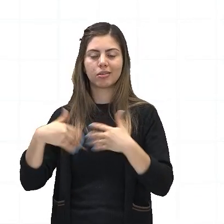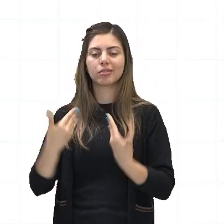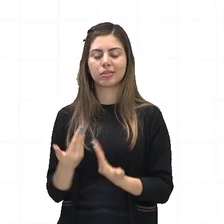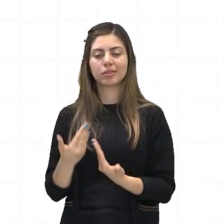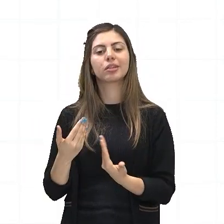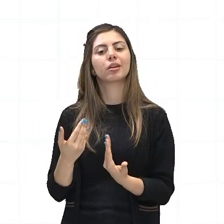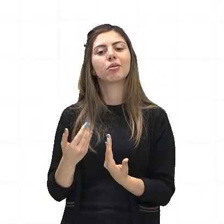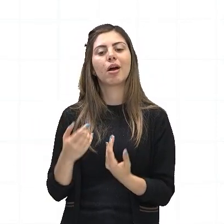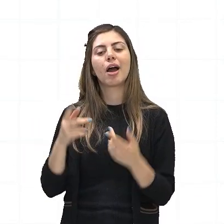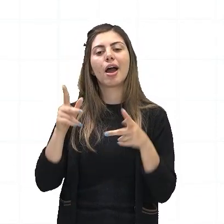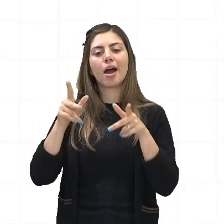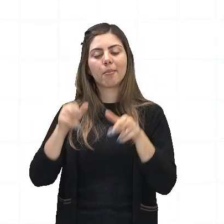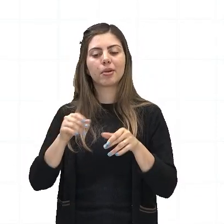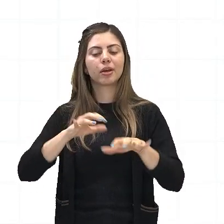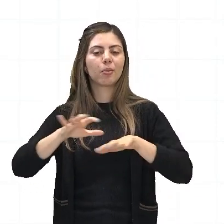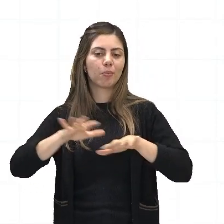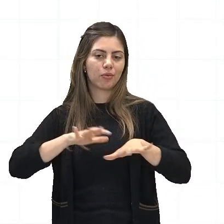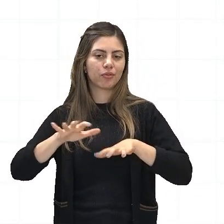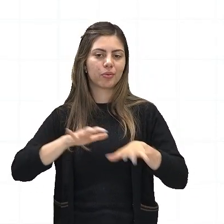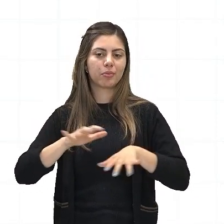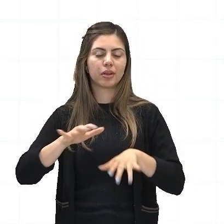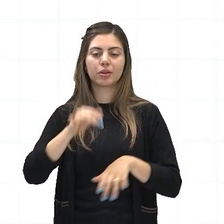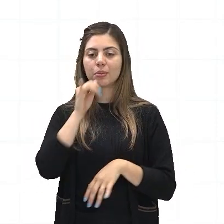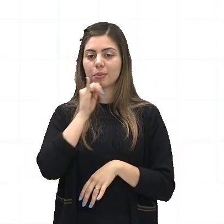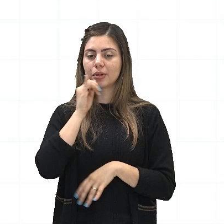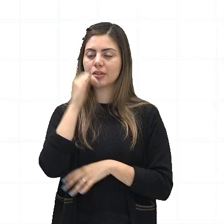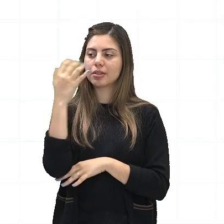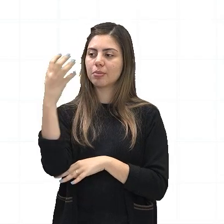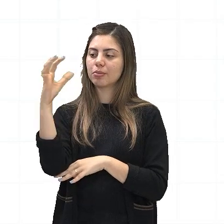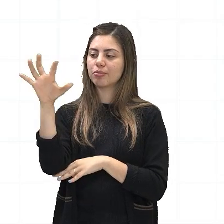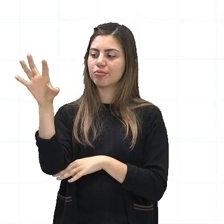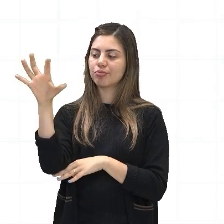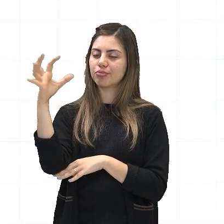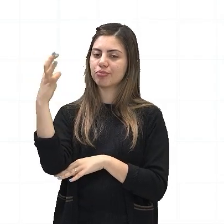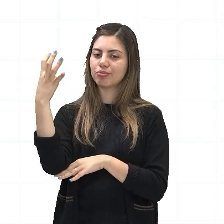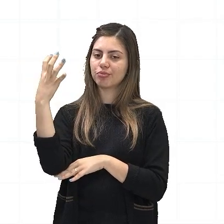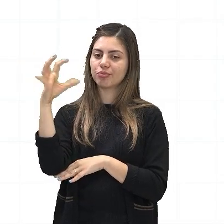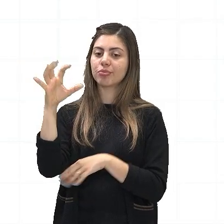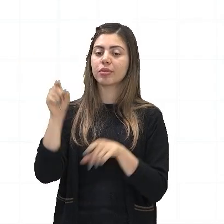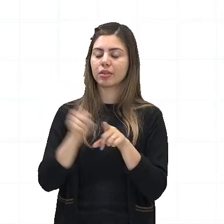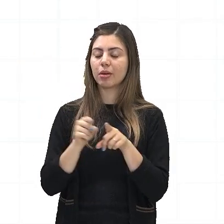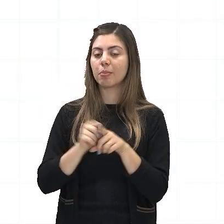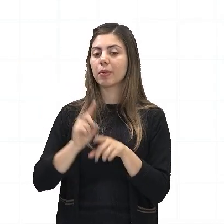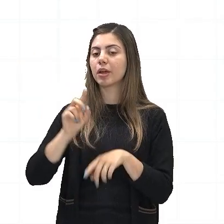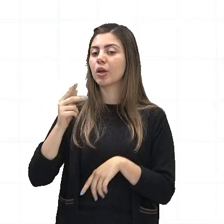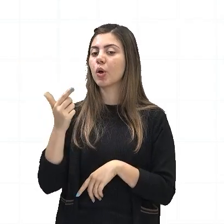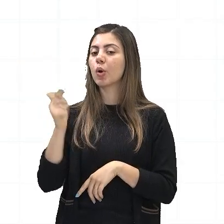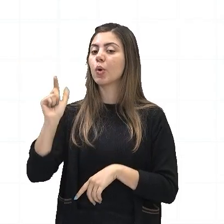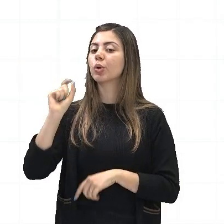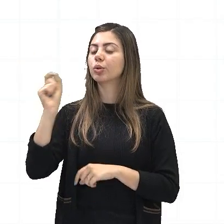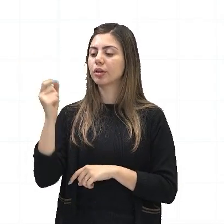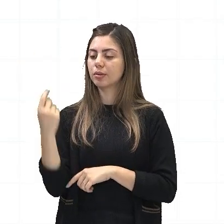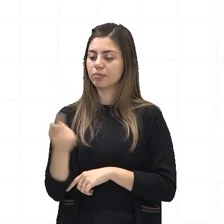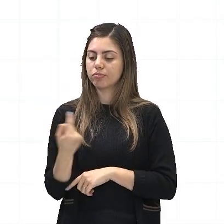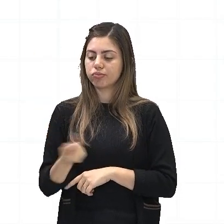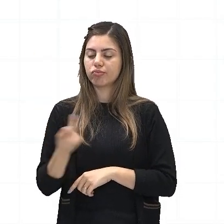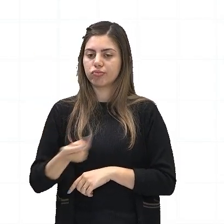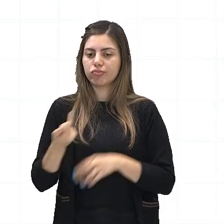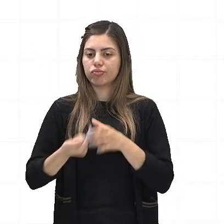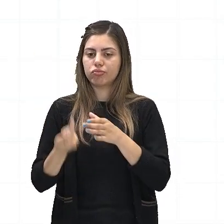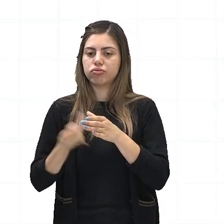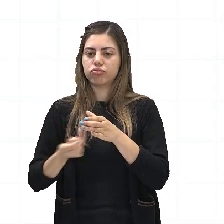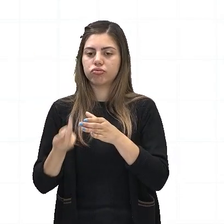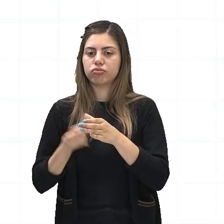relacionada com o movimento, como no caso das hélices lá do ventilador. Do liquidificador a mesma coisa, ele tem lâminas no seu interior que elas